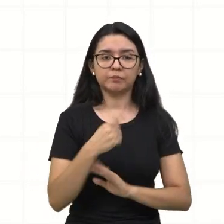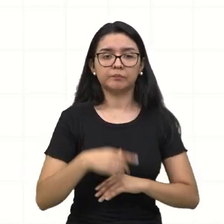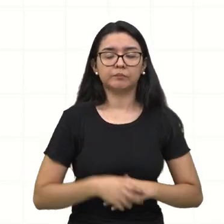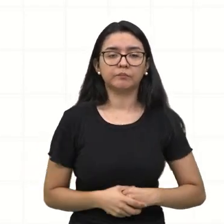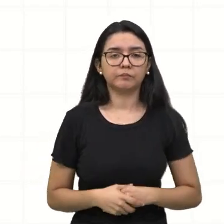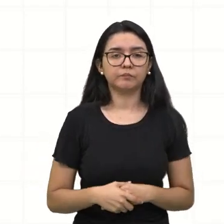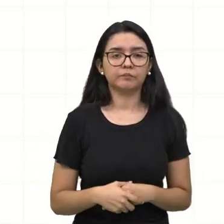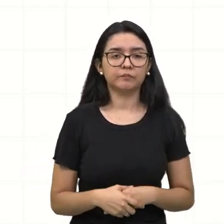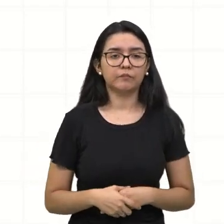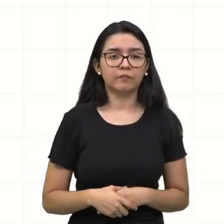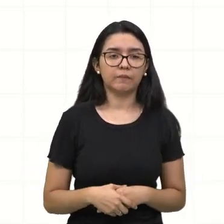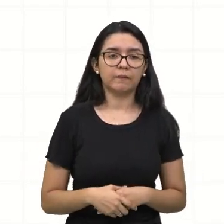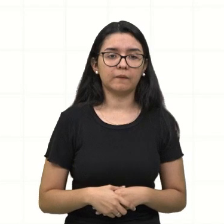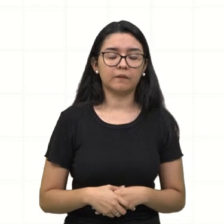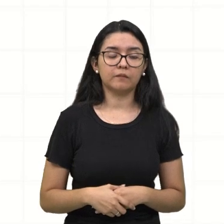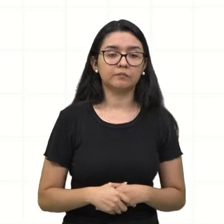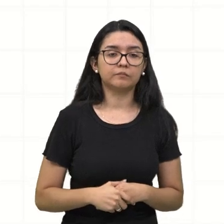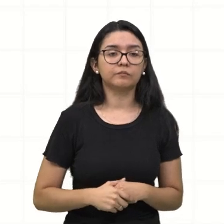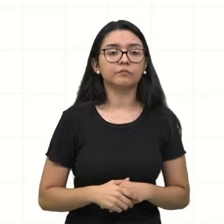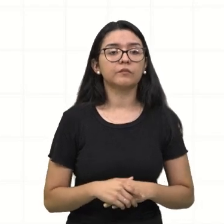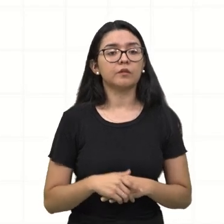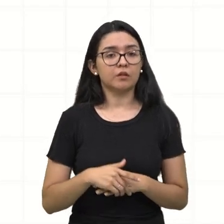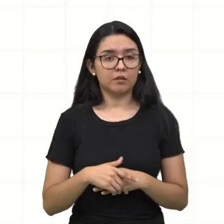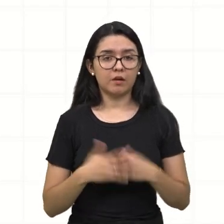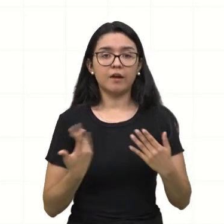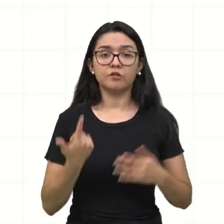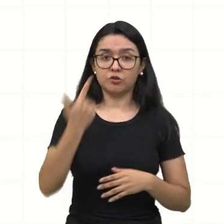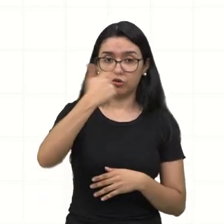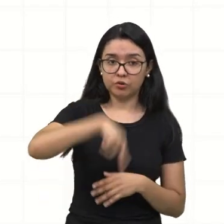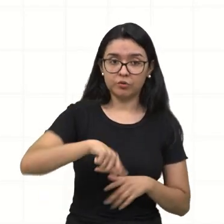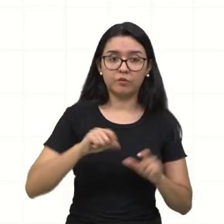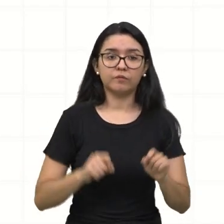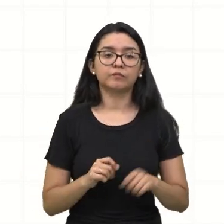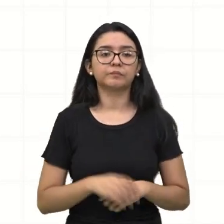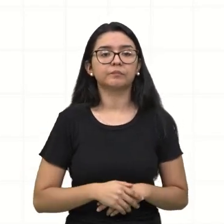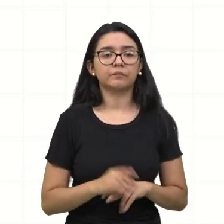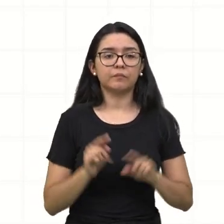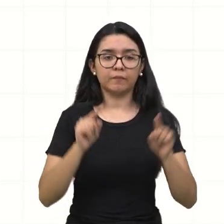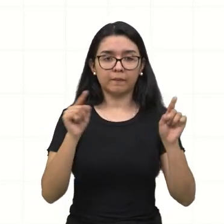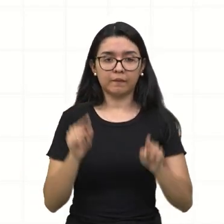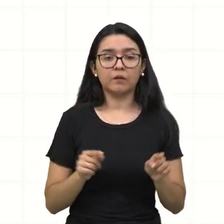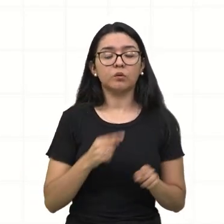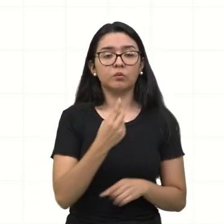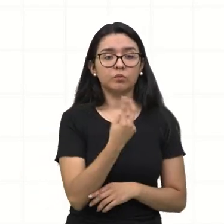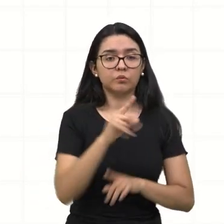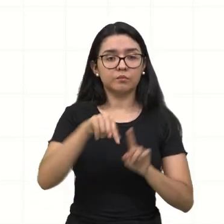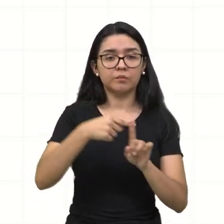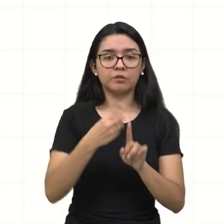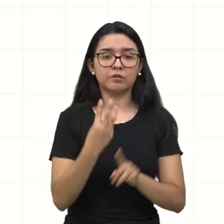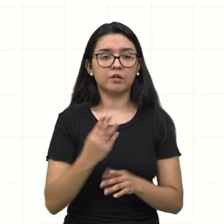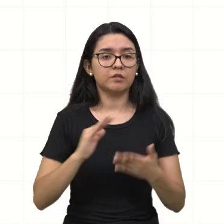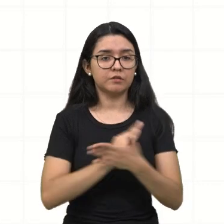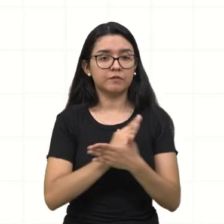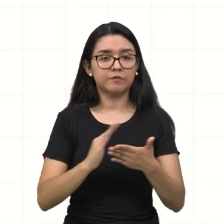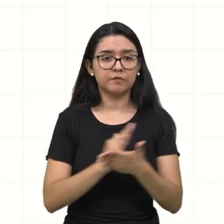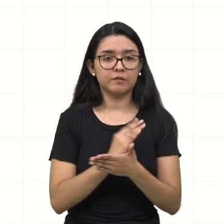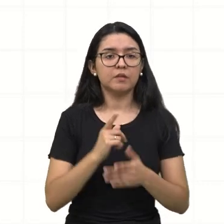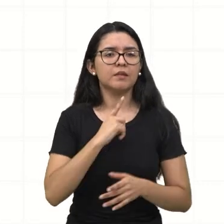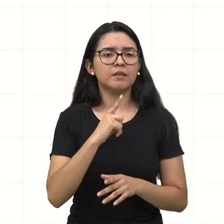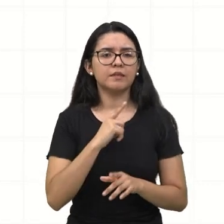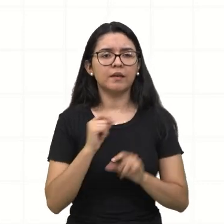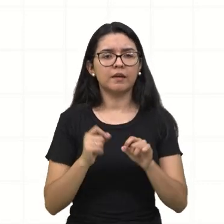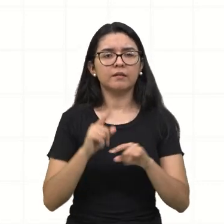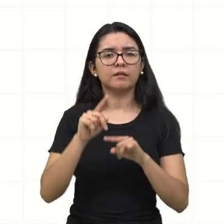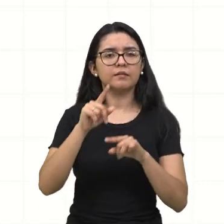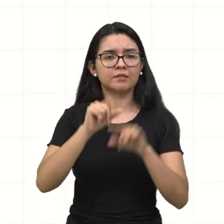Repete-se tudo isso daqui, né? 2 mais 3. Às vezes a expressão vem com esse